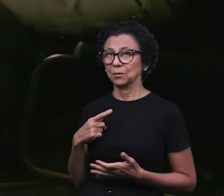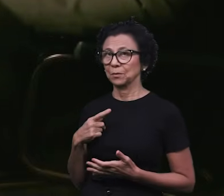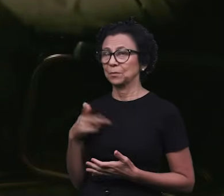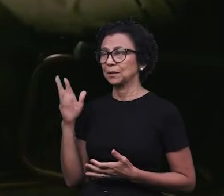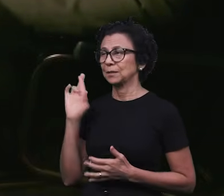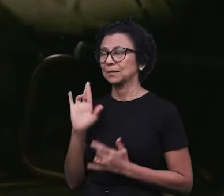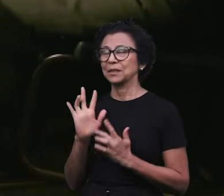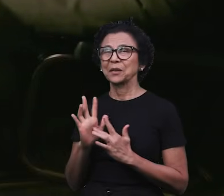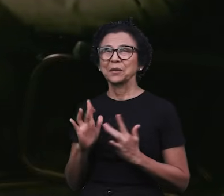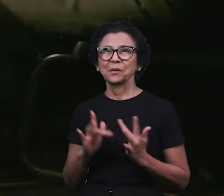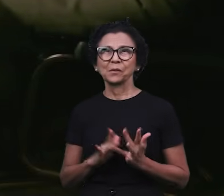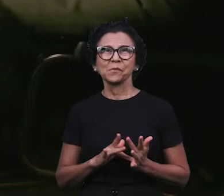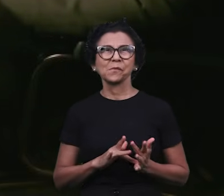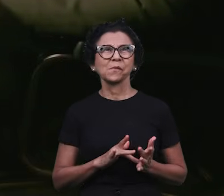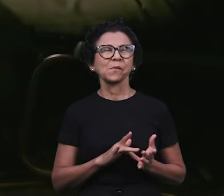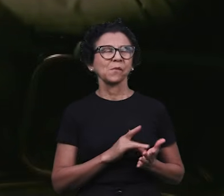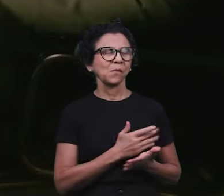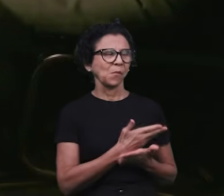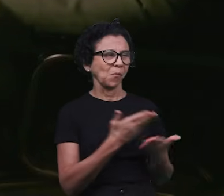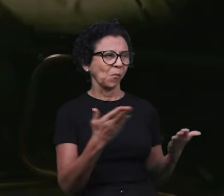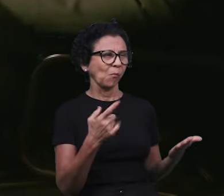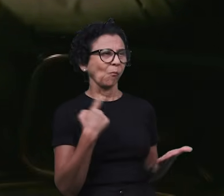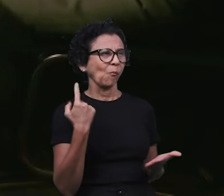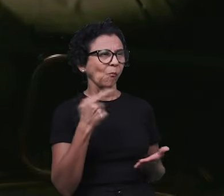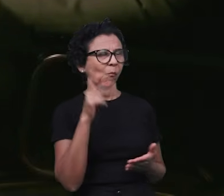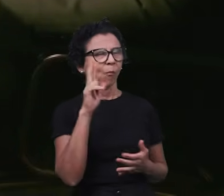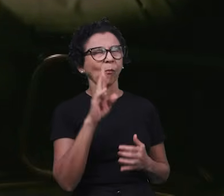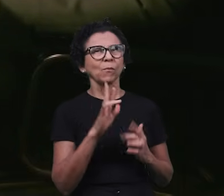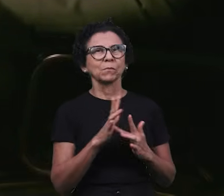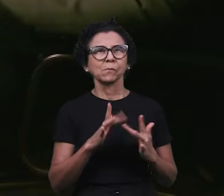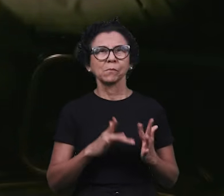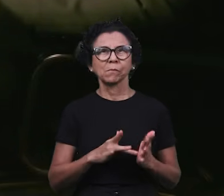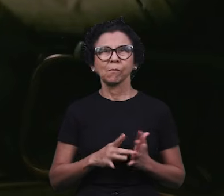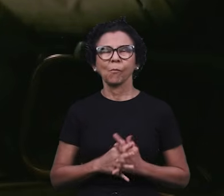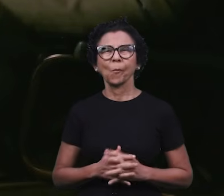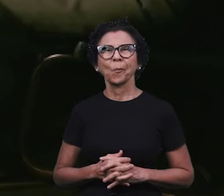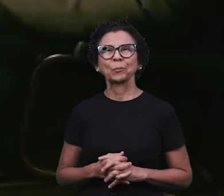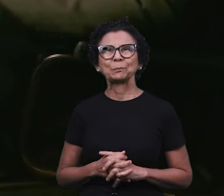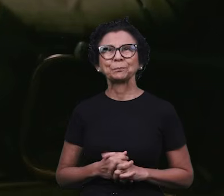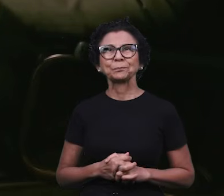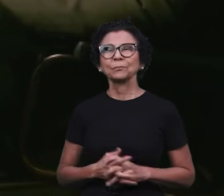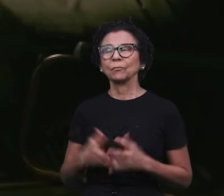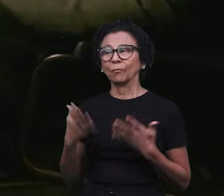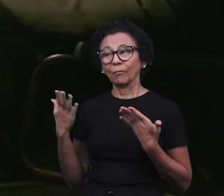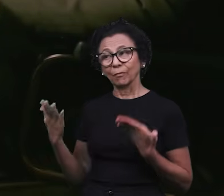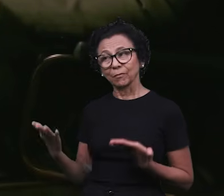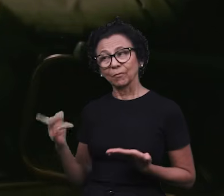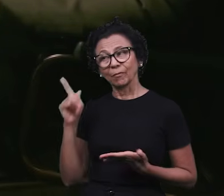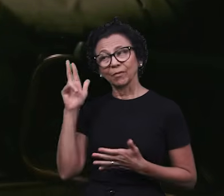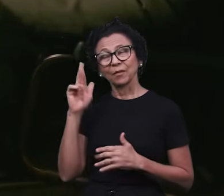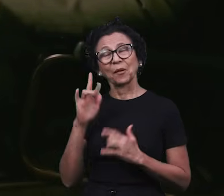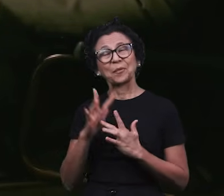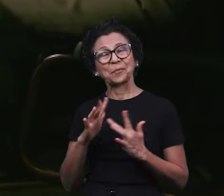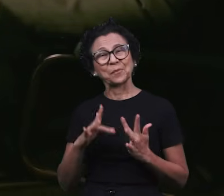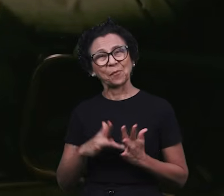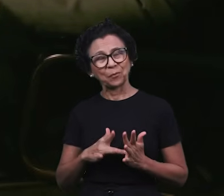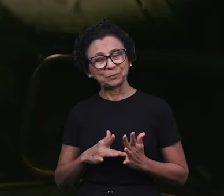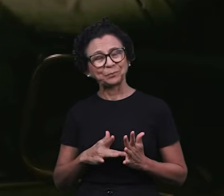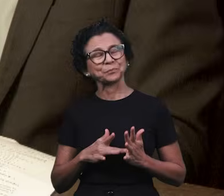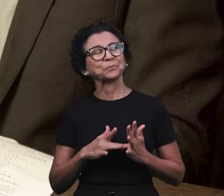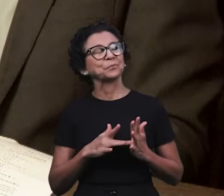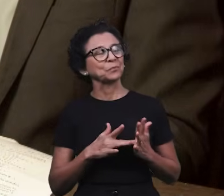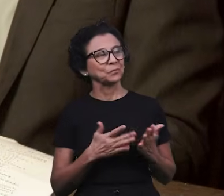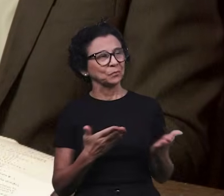Almeida, paz do Senhor. Paz do Senhor aos nossos irmãos, amigos que estão conosco. E o pastor Diniz Cipreste, paz do Senhor, pastor